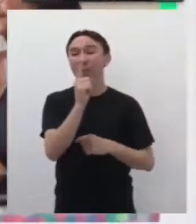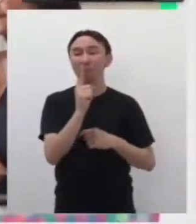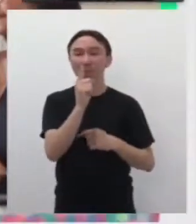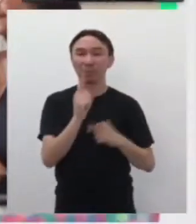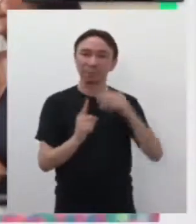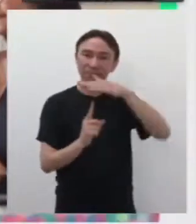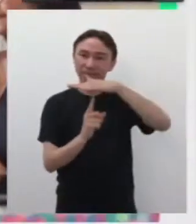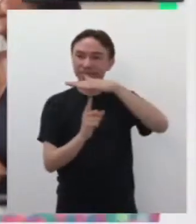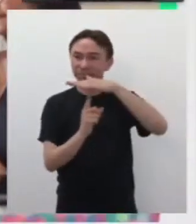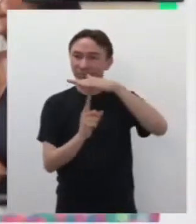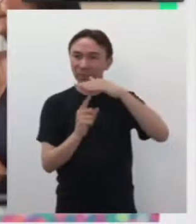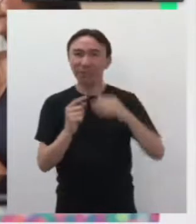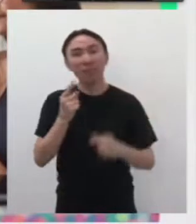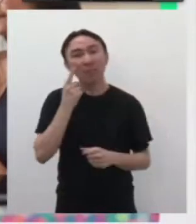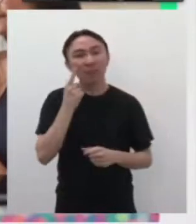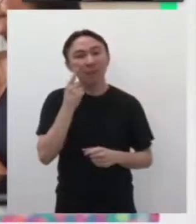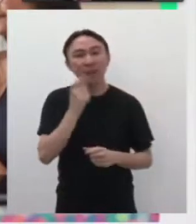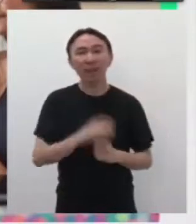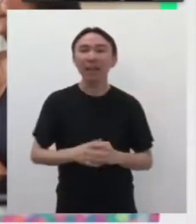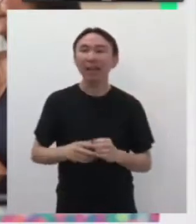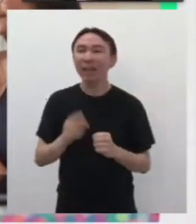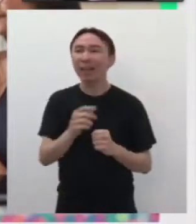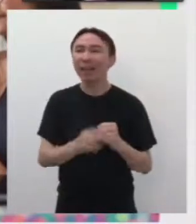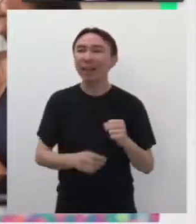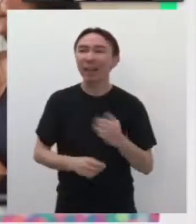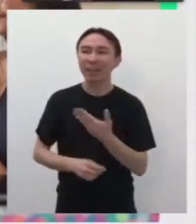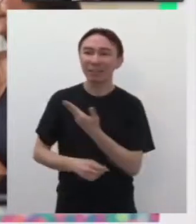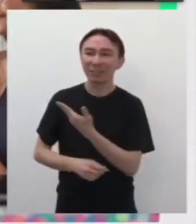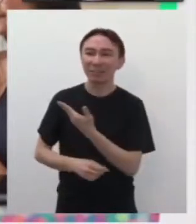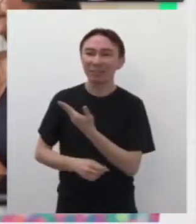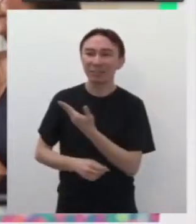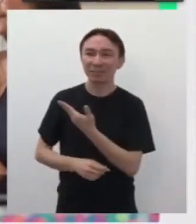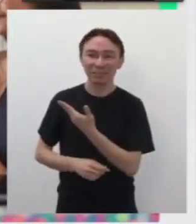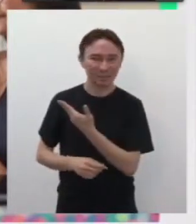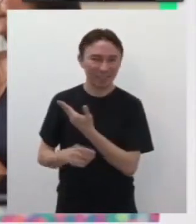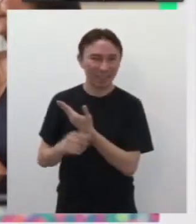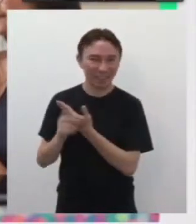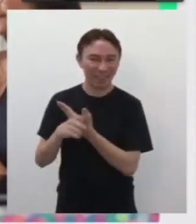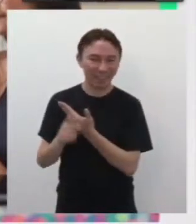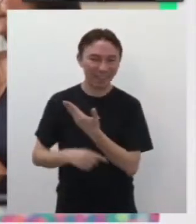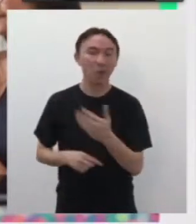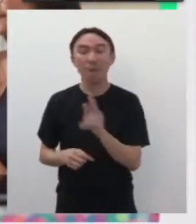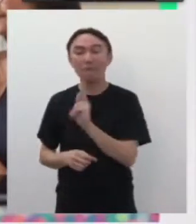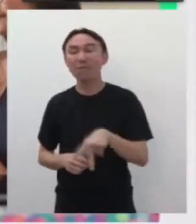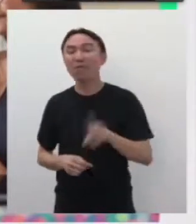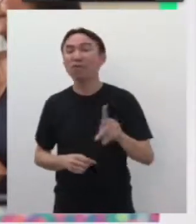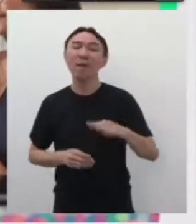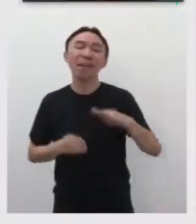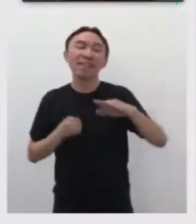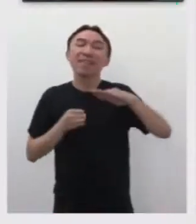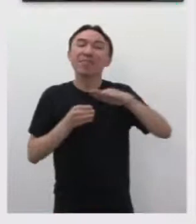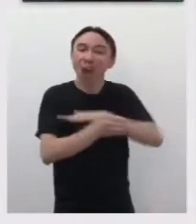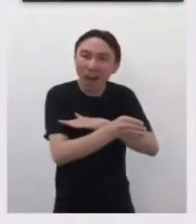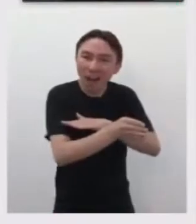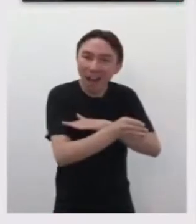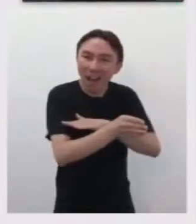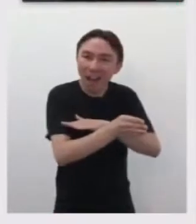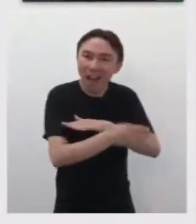ver, entrar como prof, né? Porque Descomplica até essa linguagem de jovem, né? Então, quando você clica em entrar como